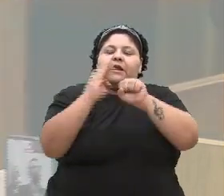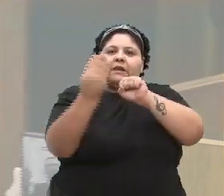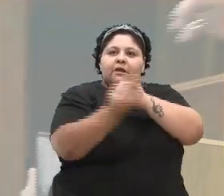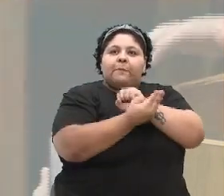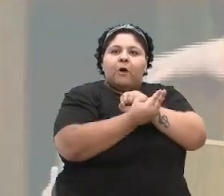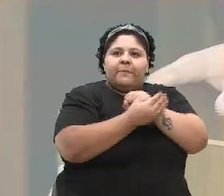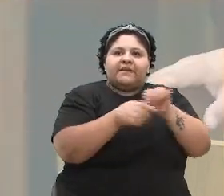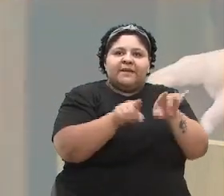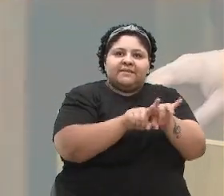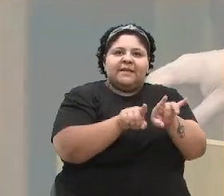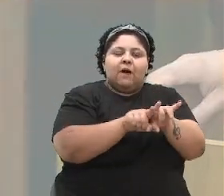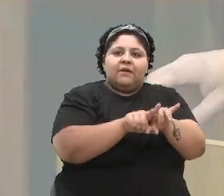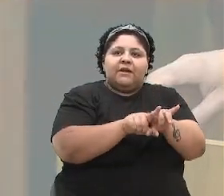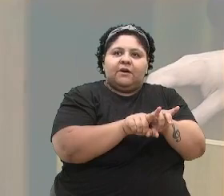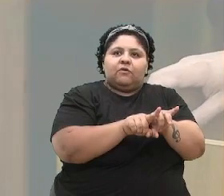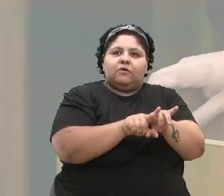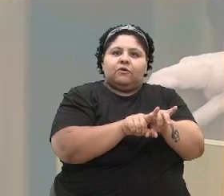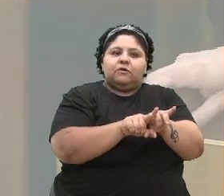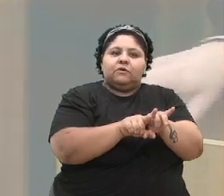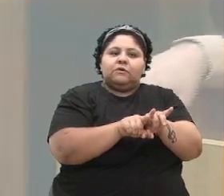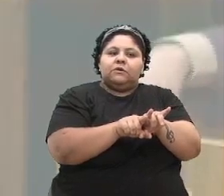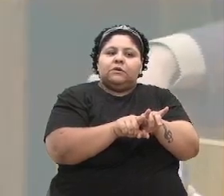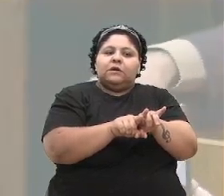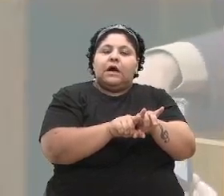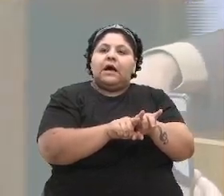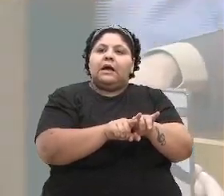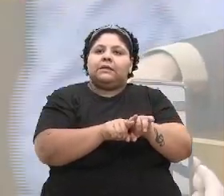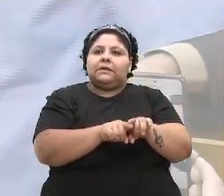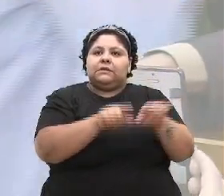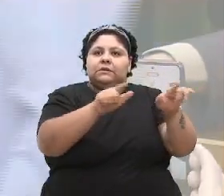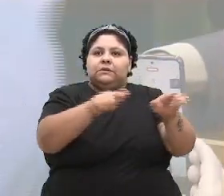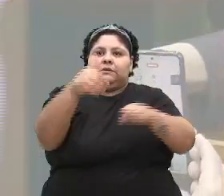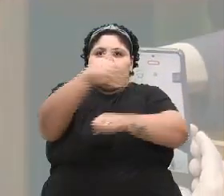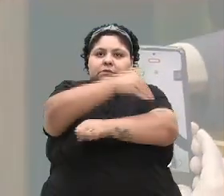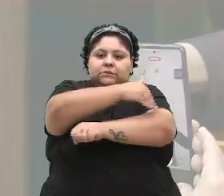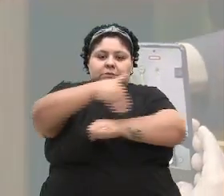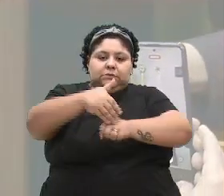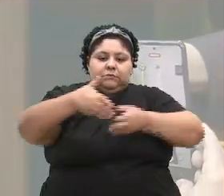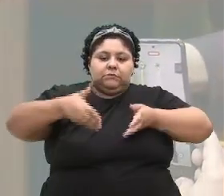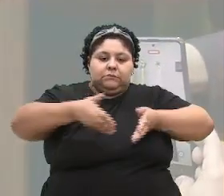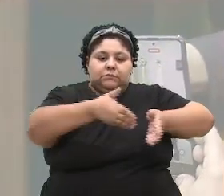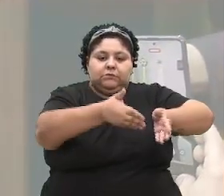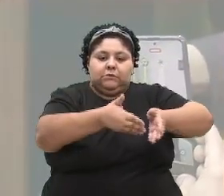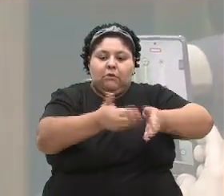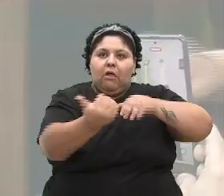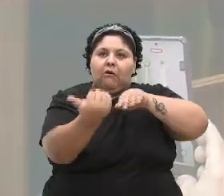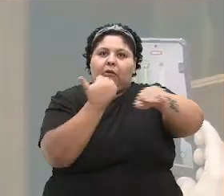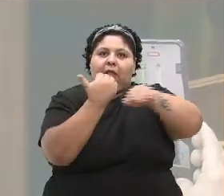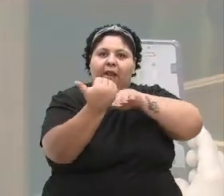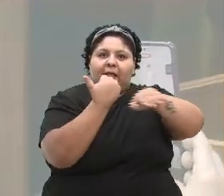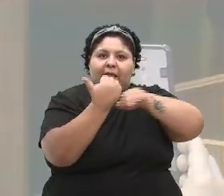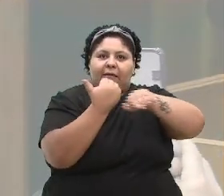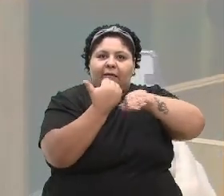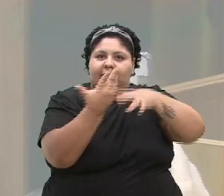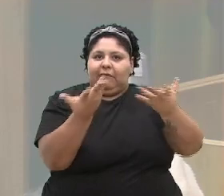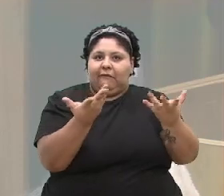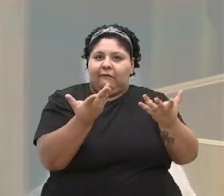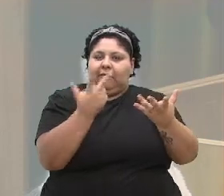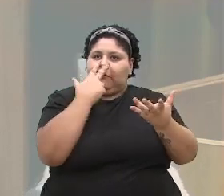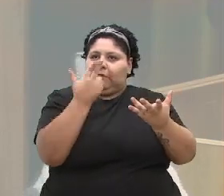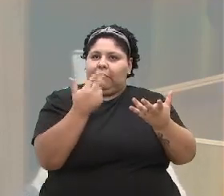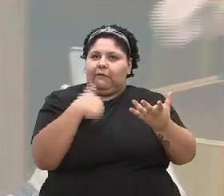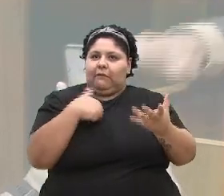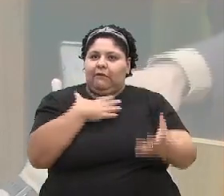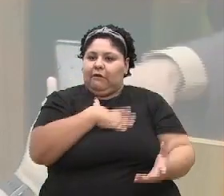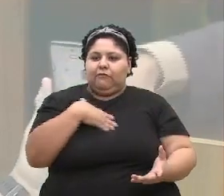em Caxias, que de fato as vias públicas é igual o Rally dos Sertões, é só jipe. E eu cito, como